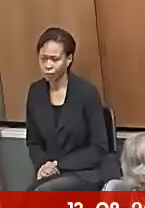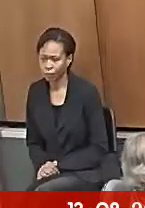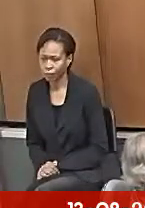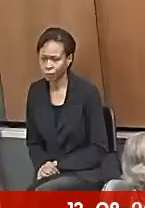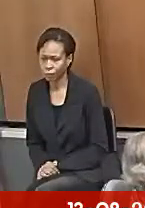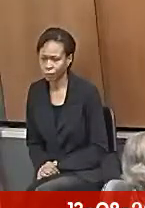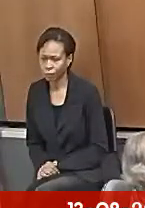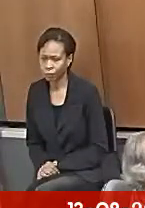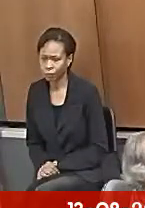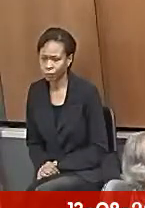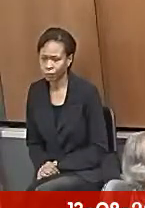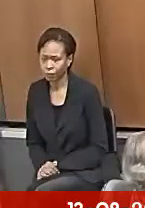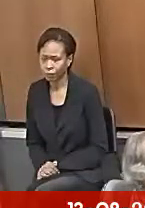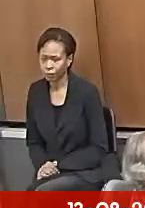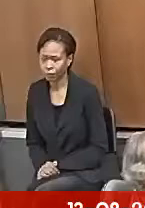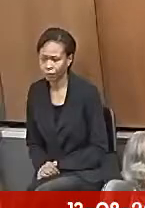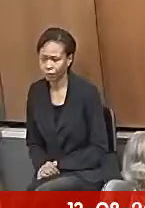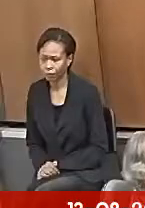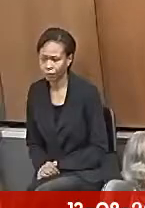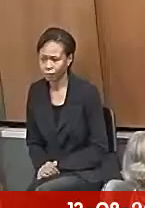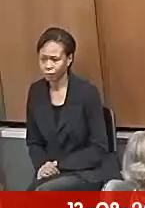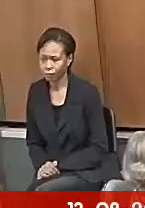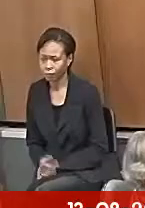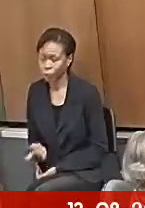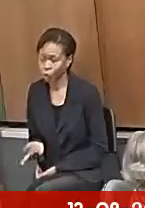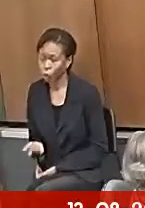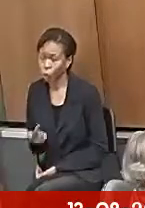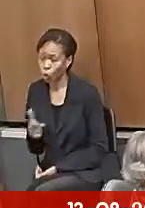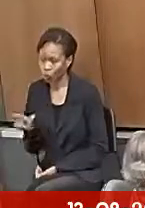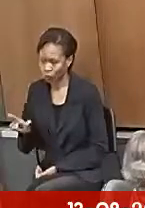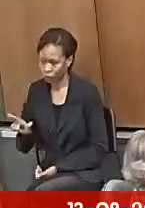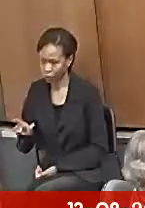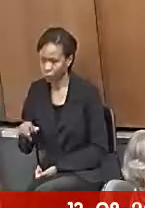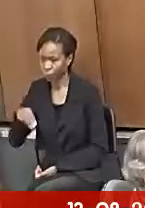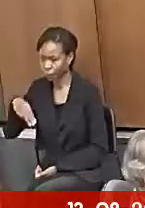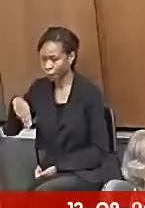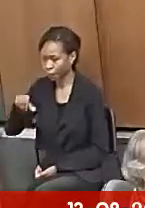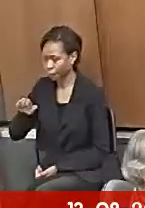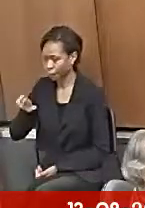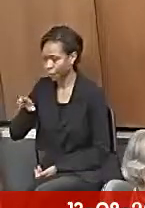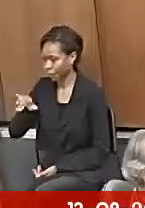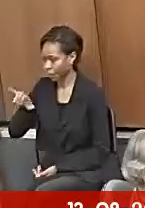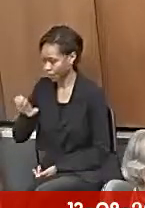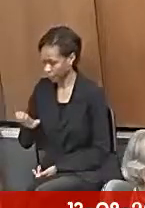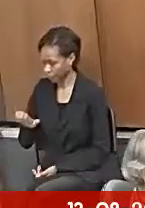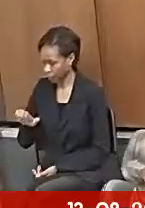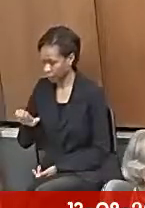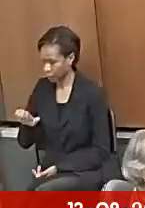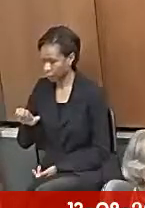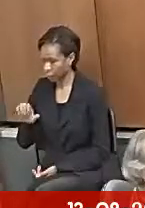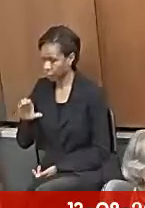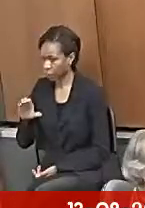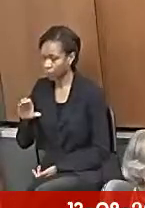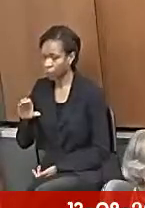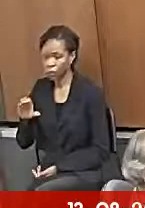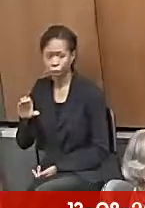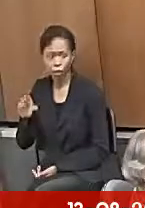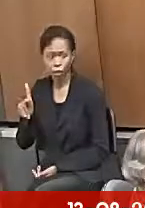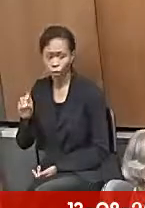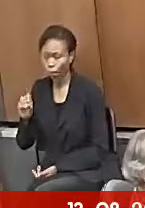bem próxima à geada meio de call júlia do vau da silva para